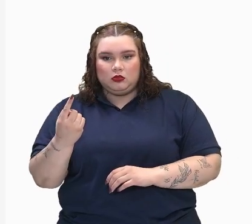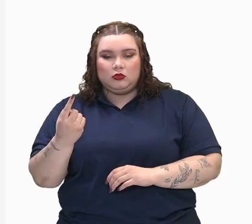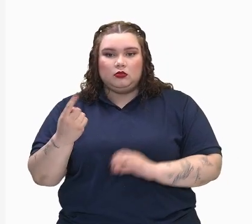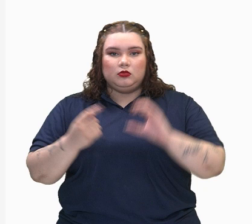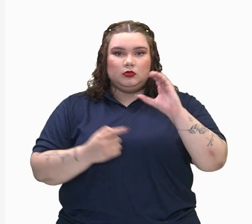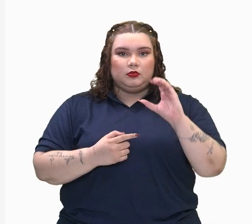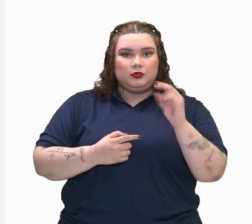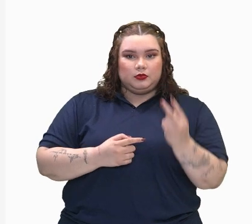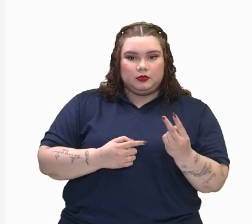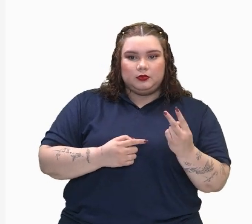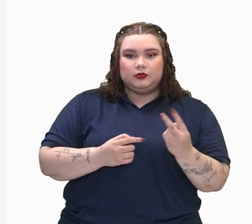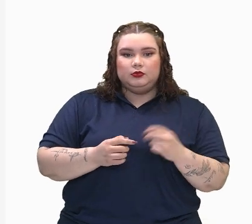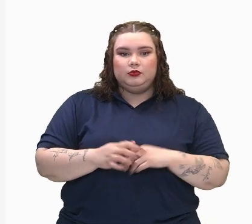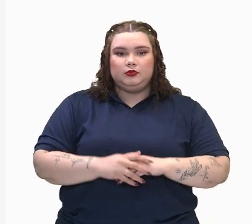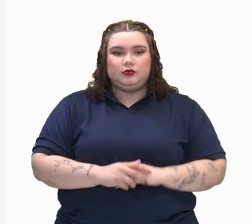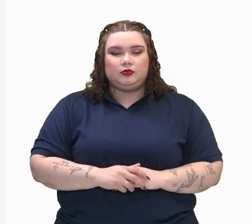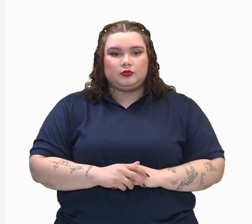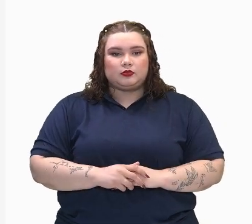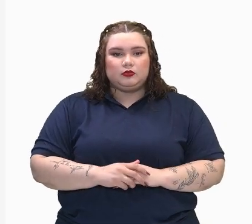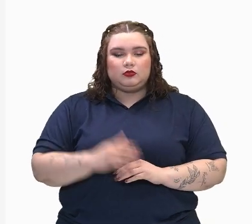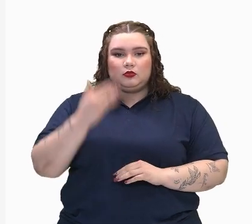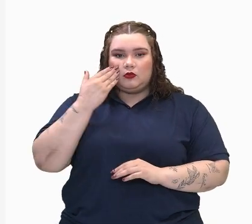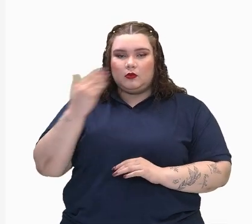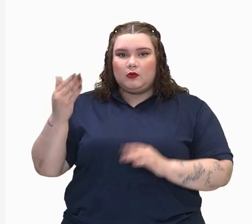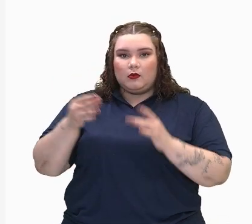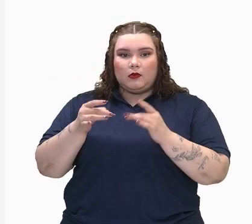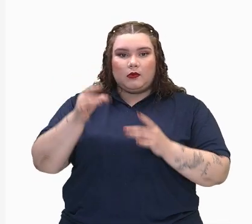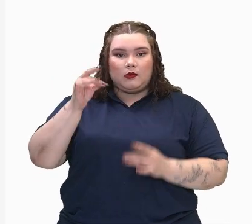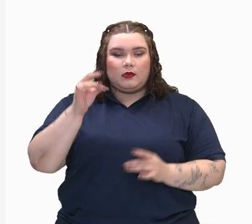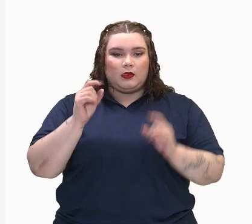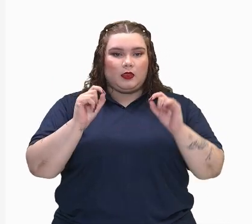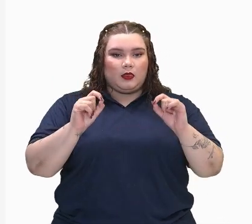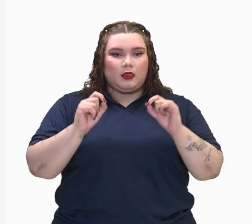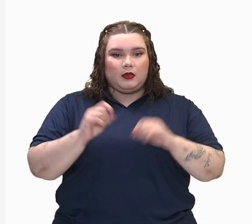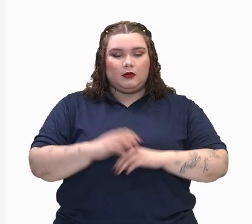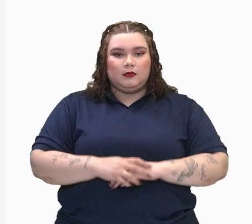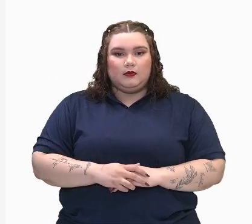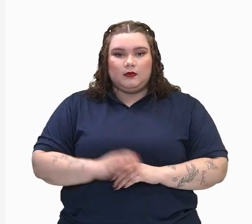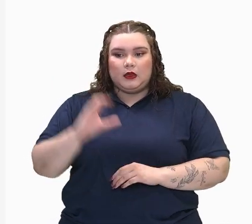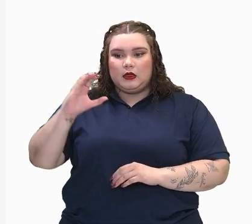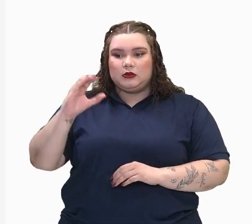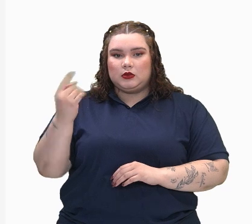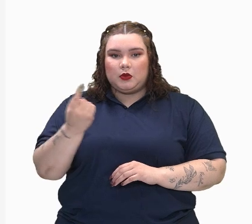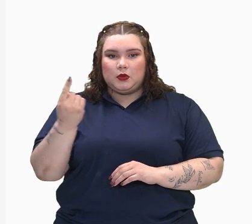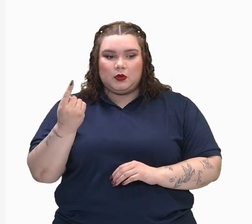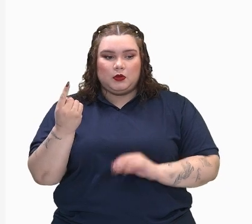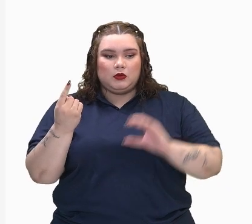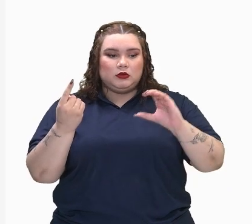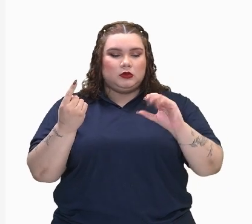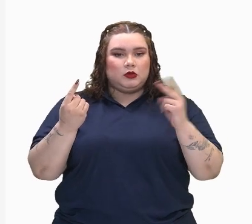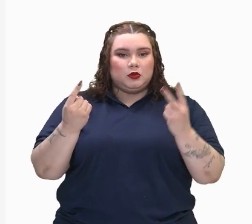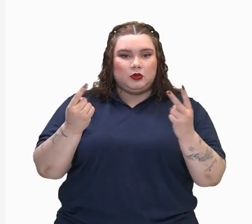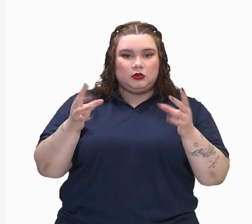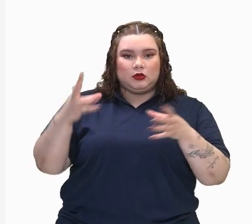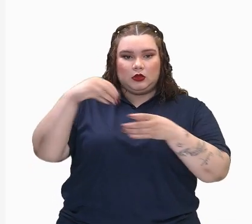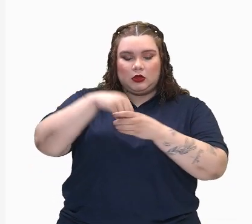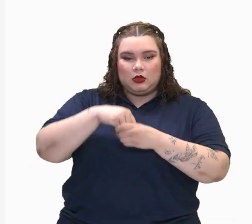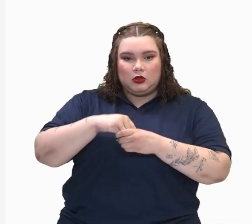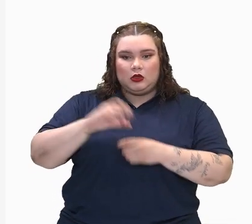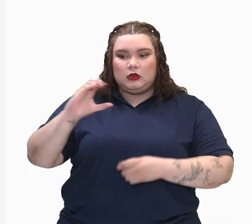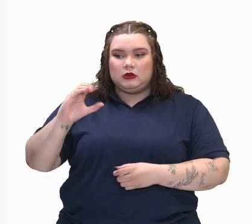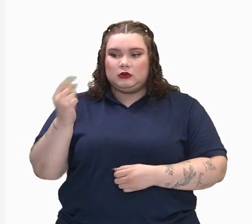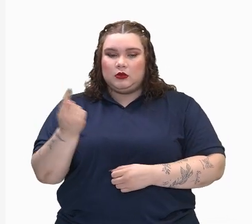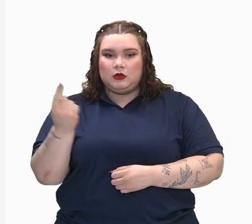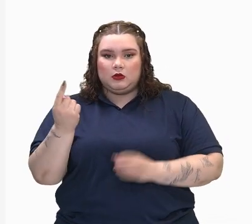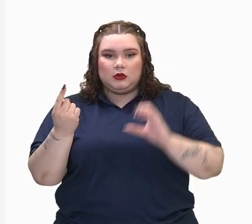e C2. Então, vamos ver aqui, né? Quando a C1 é interna a C2, quando a C1